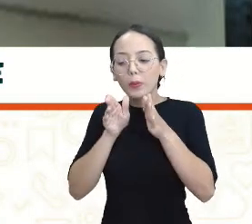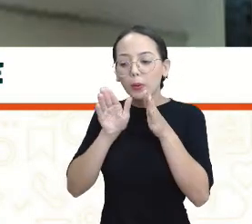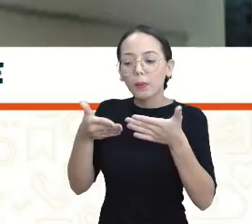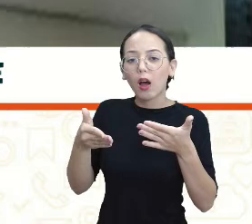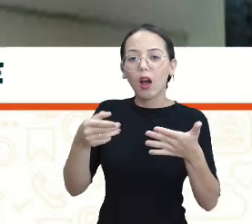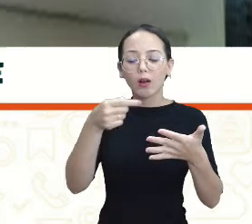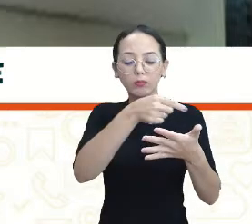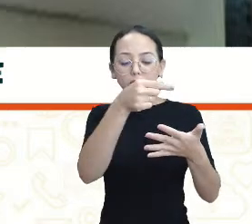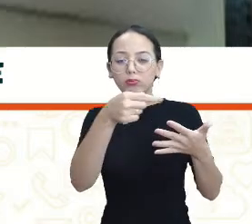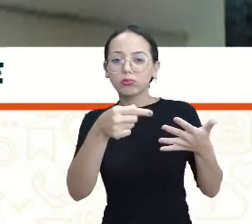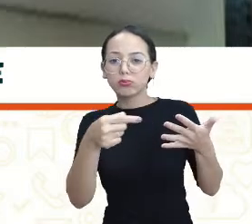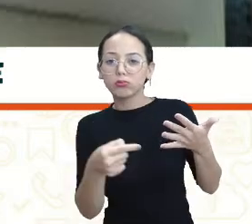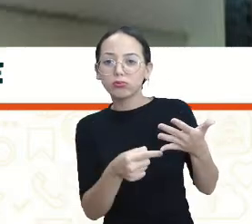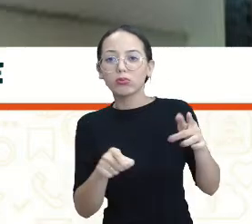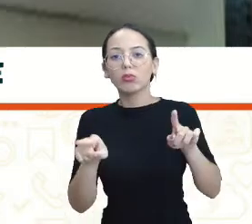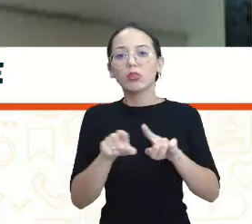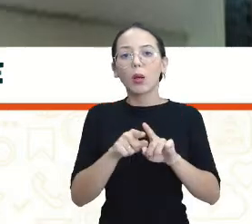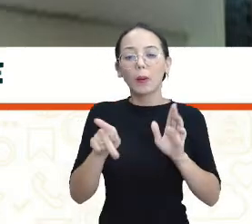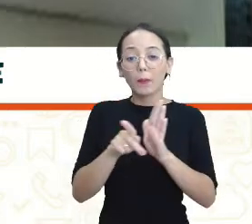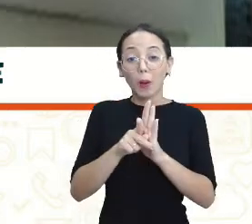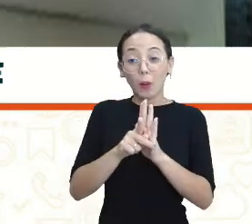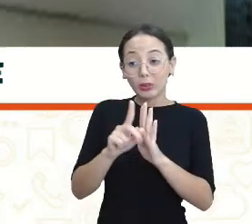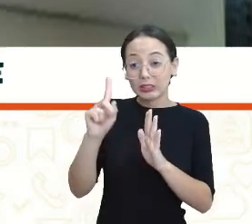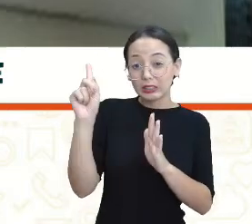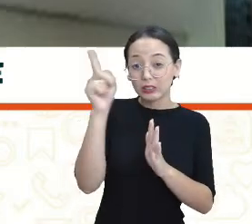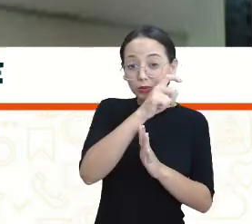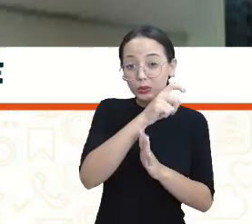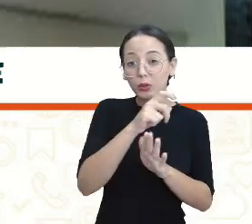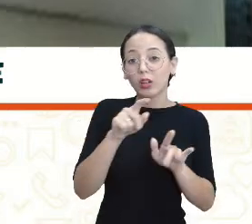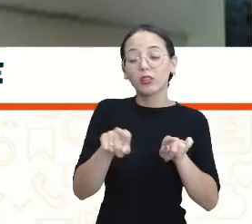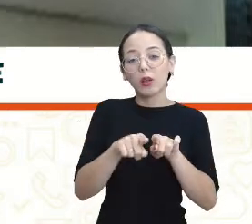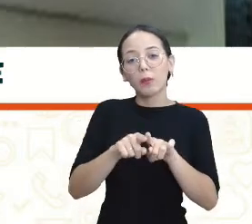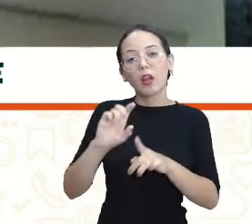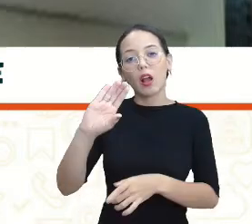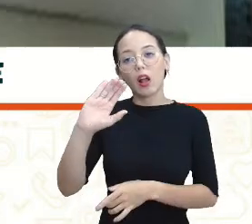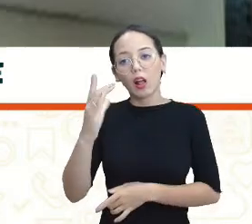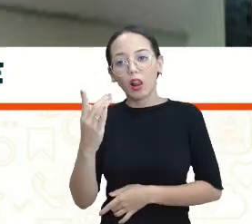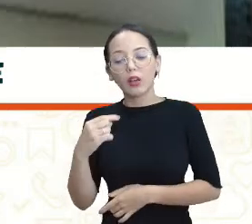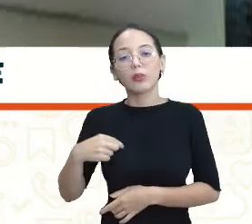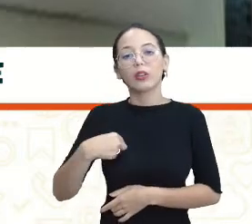do Tangram, o nível de complexidade do Tangram. É claro